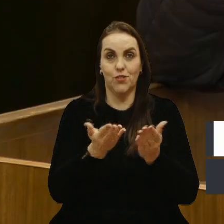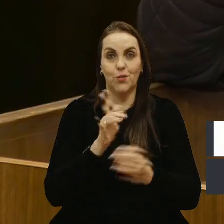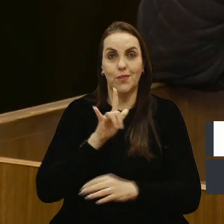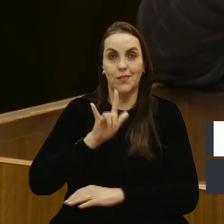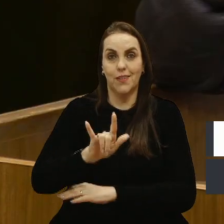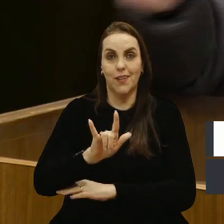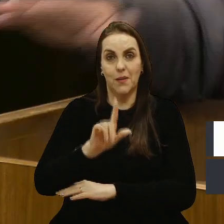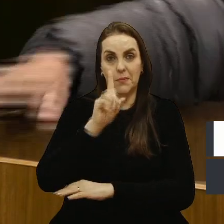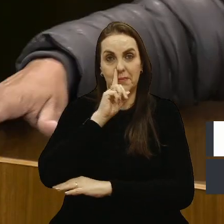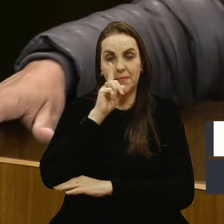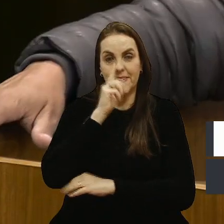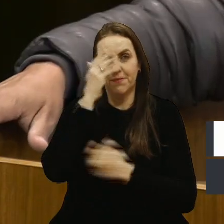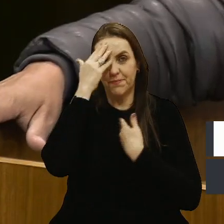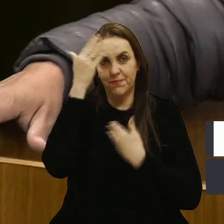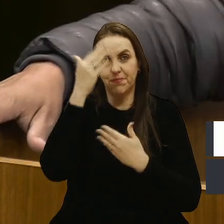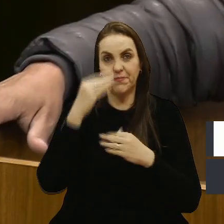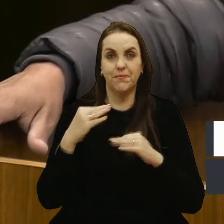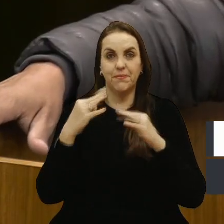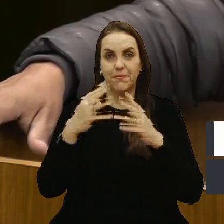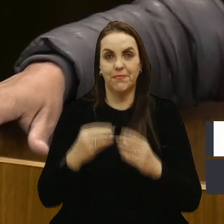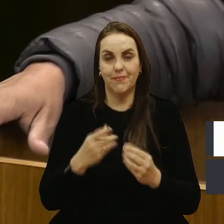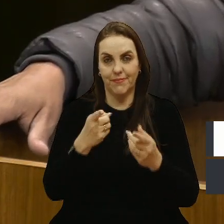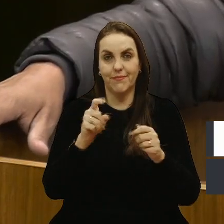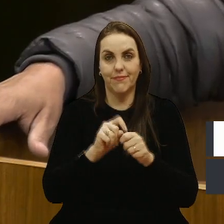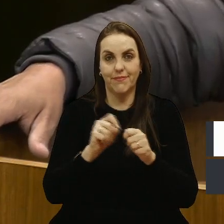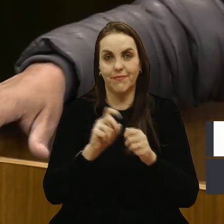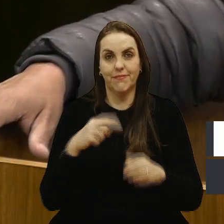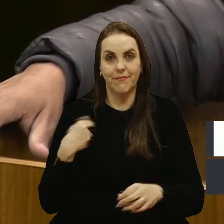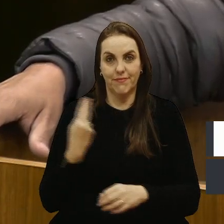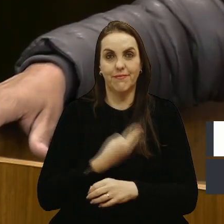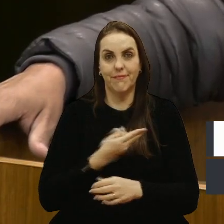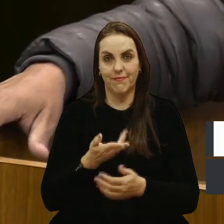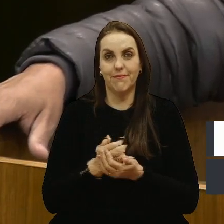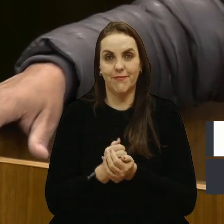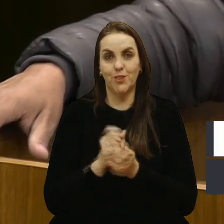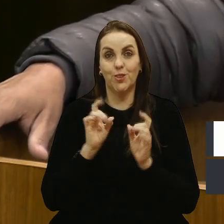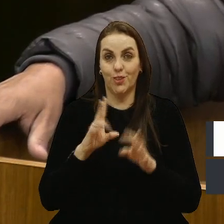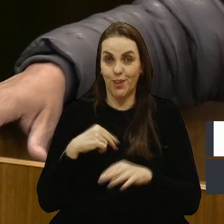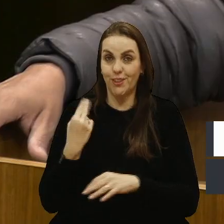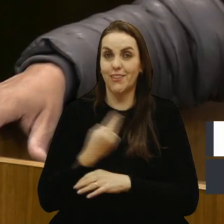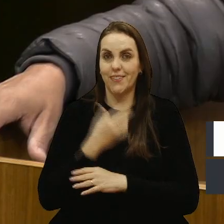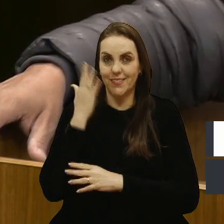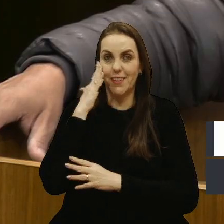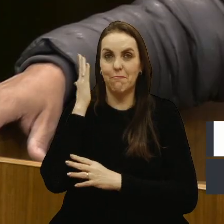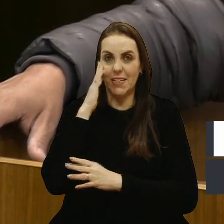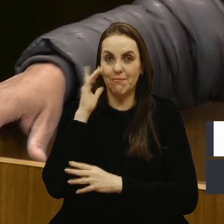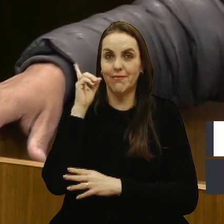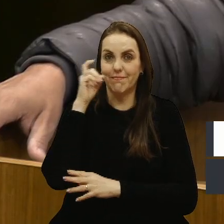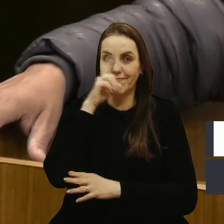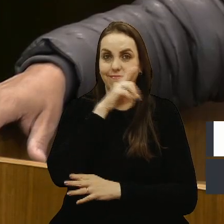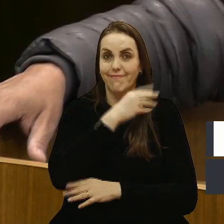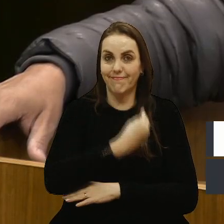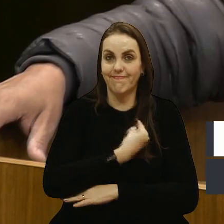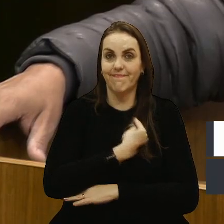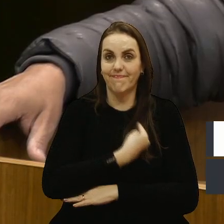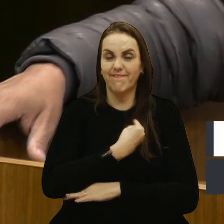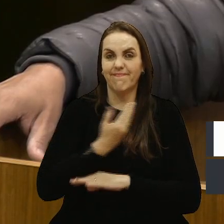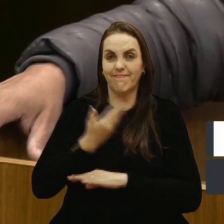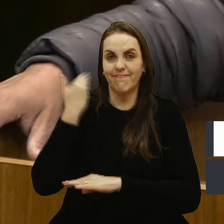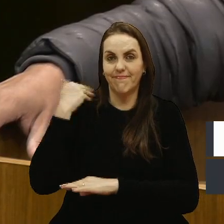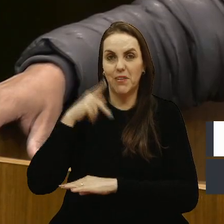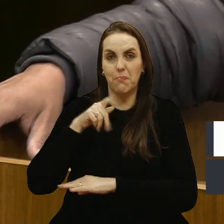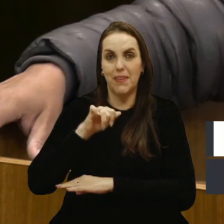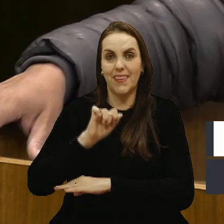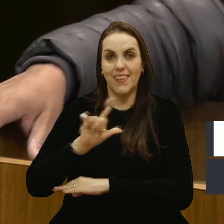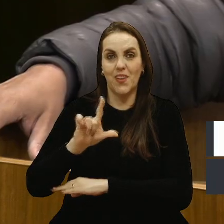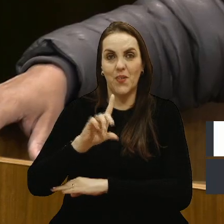te agradecer por tudo que a senhora fez por nós. Só a gente sabe o que a gente passou nessa vida lá no Pinhal da Serra para a gente